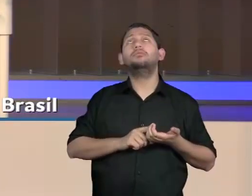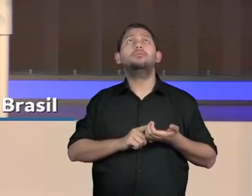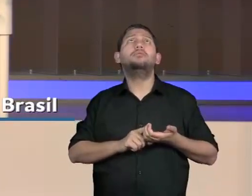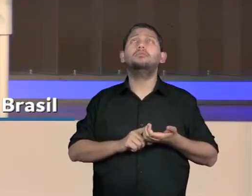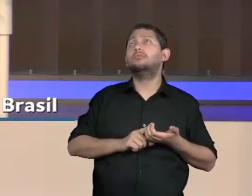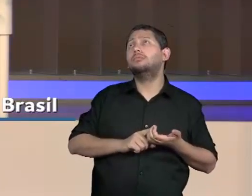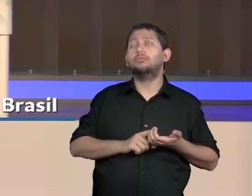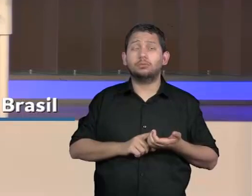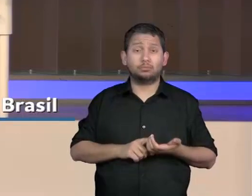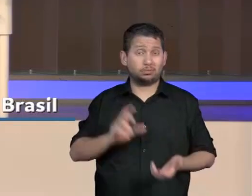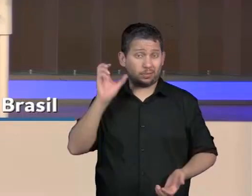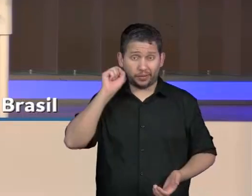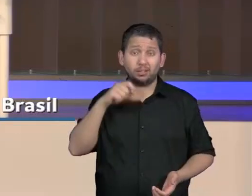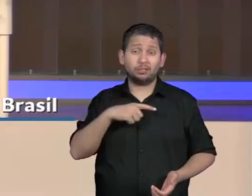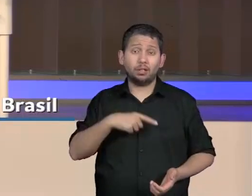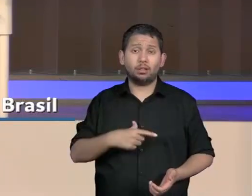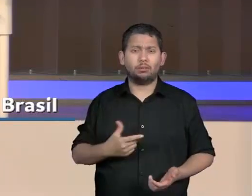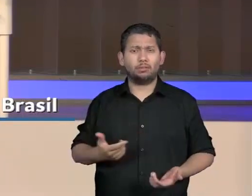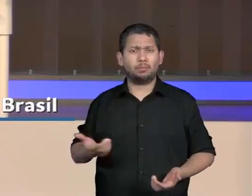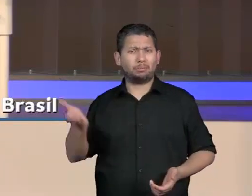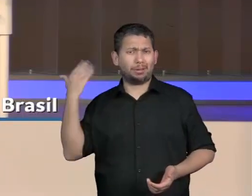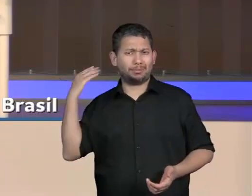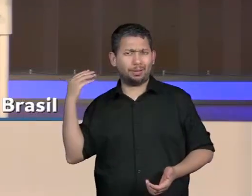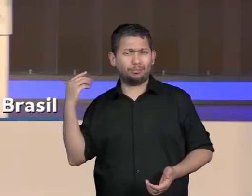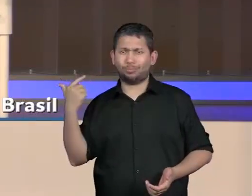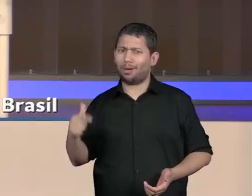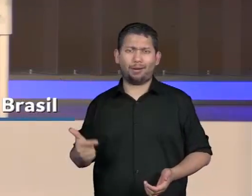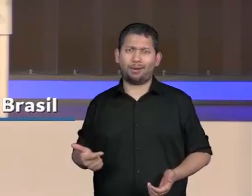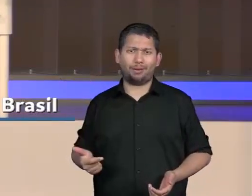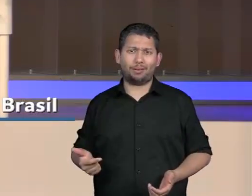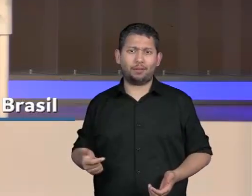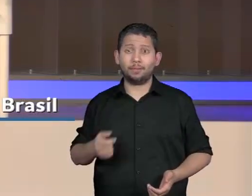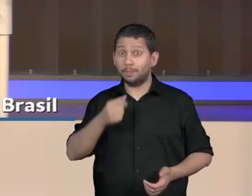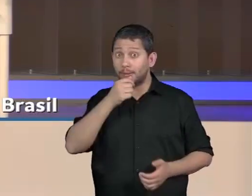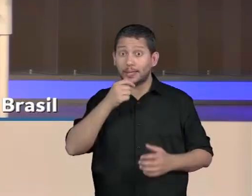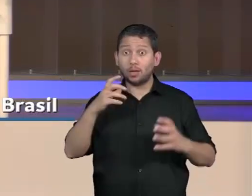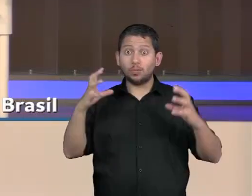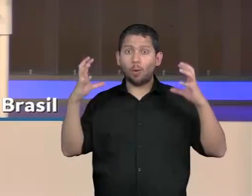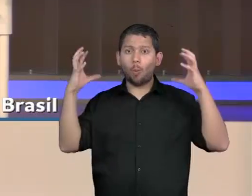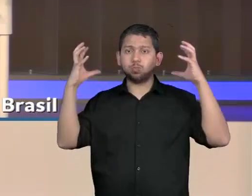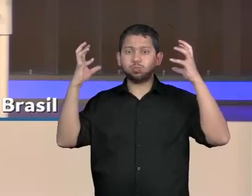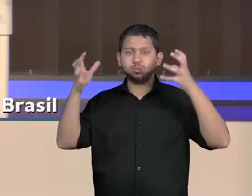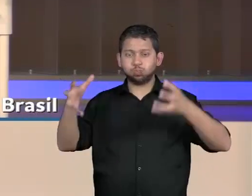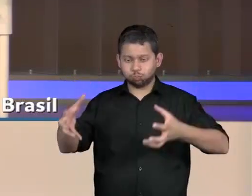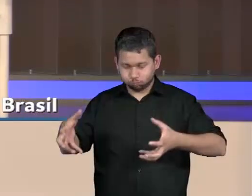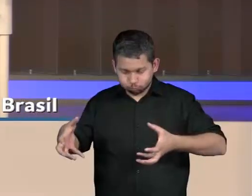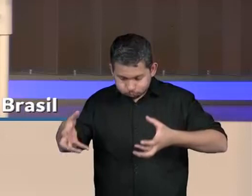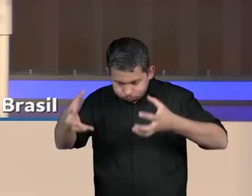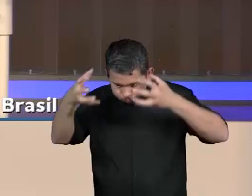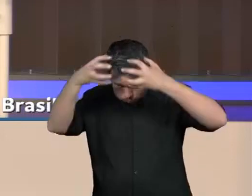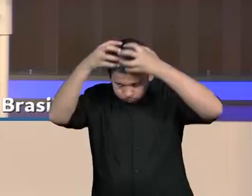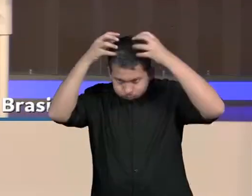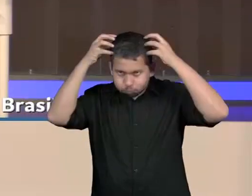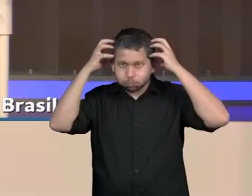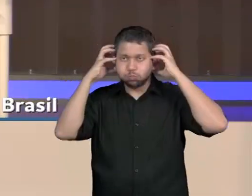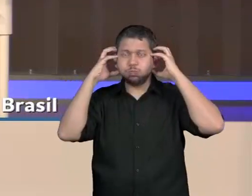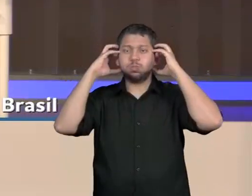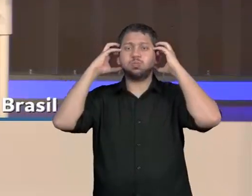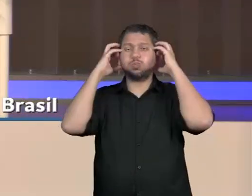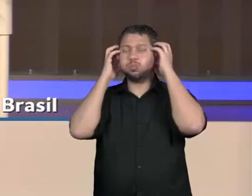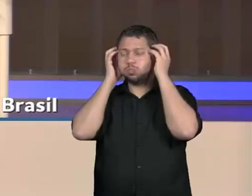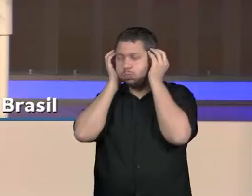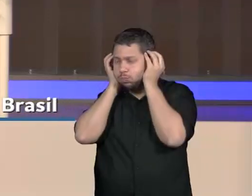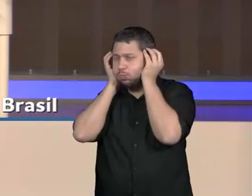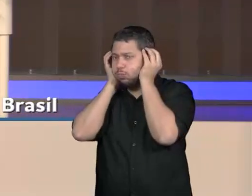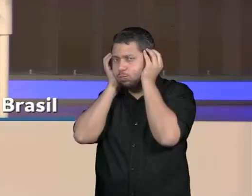de ouvido, e eram aquelas coisinhas redondas que colocava assim na orelha toda. Não era sem fio e essa tecnologia toda